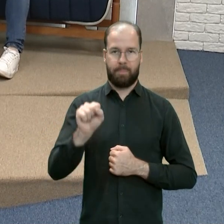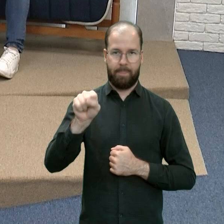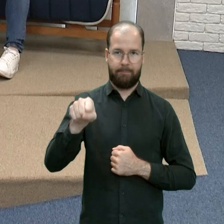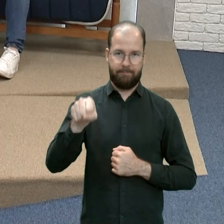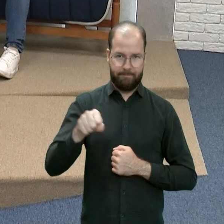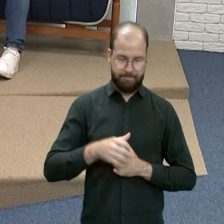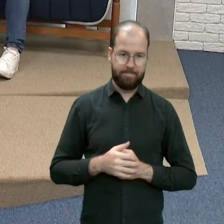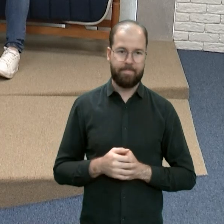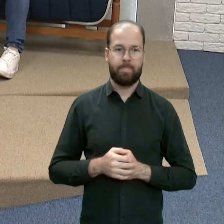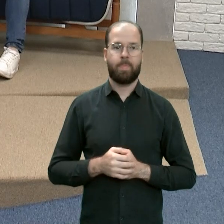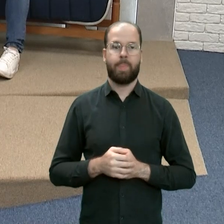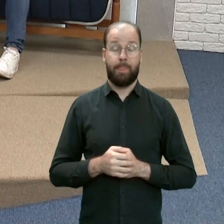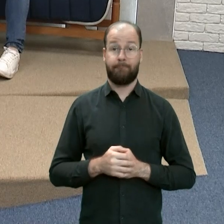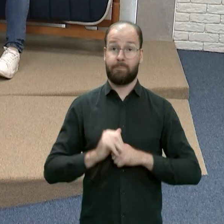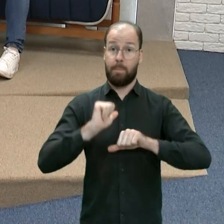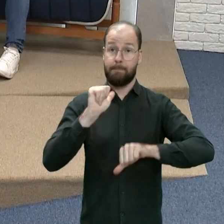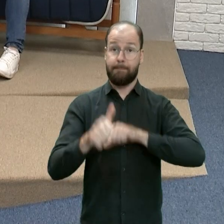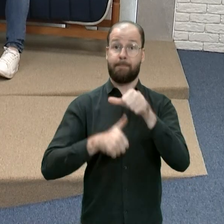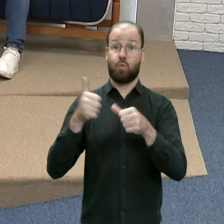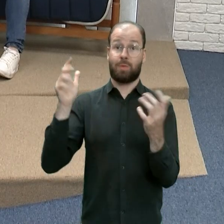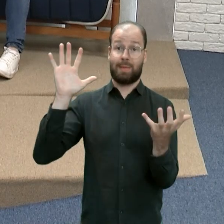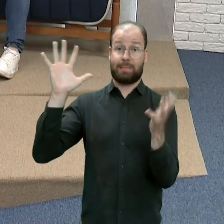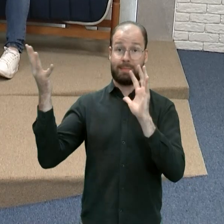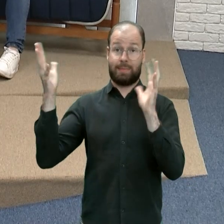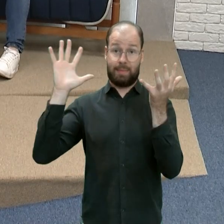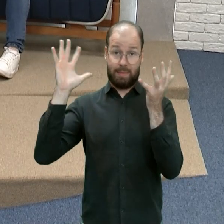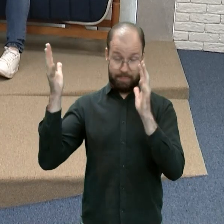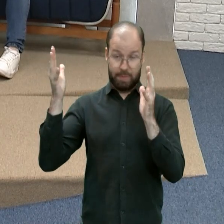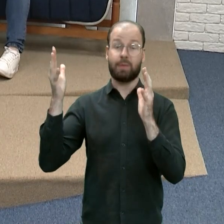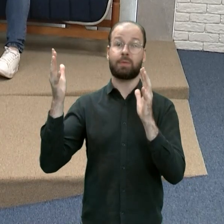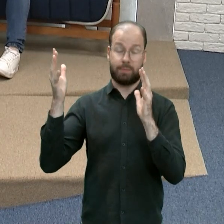tem a mudança climática é o quê?